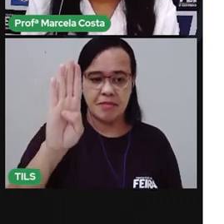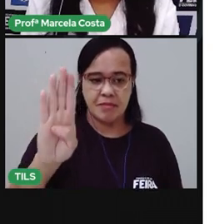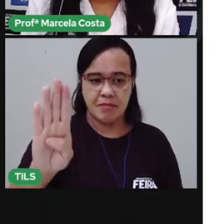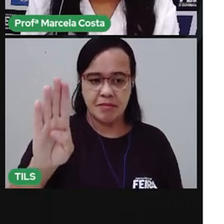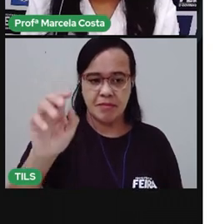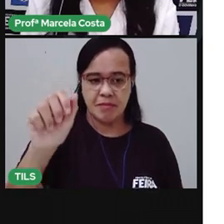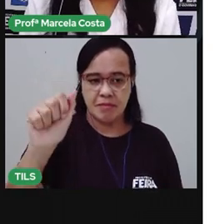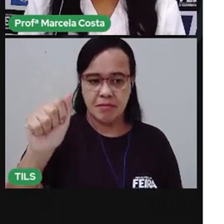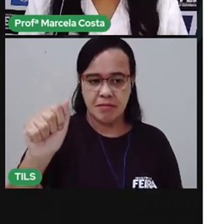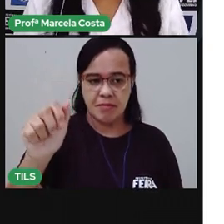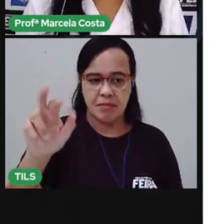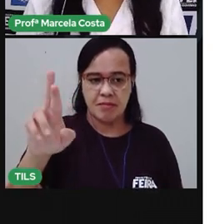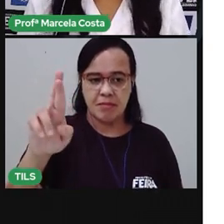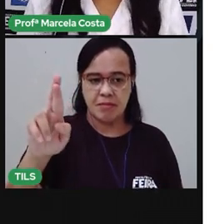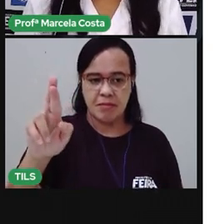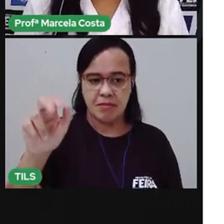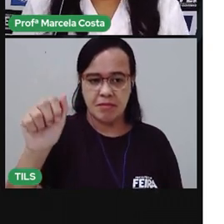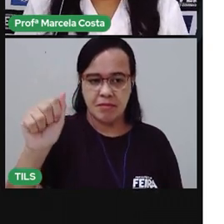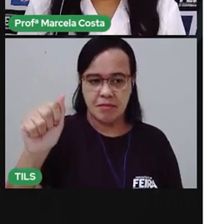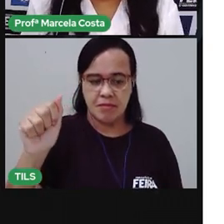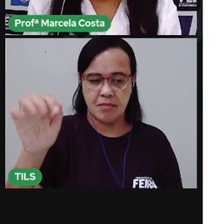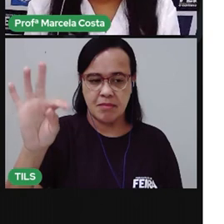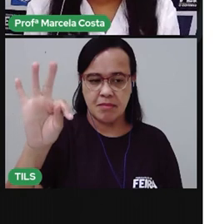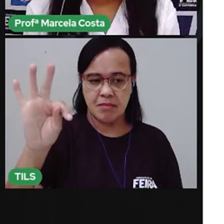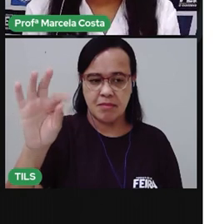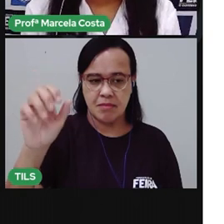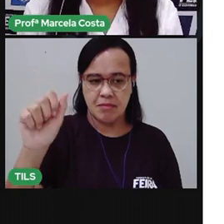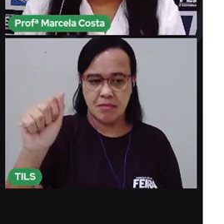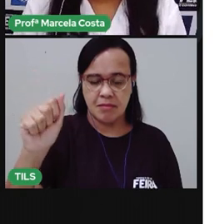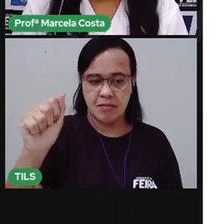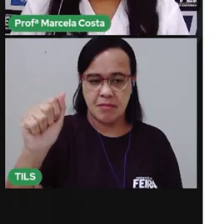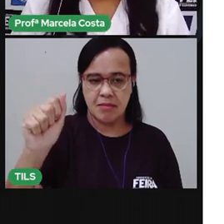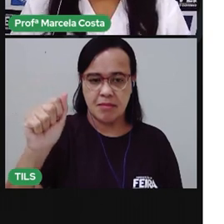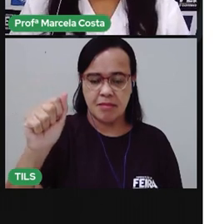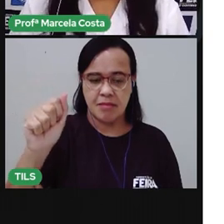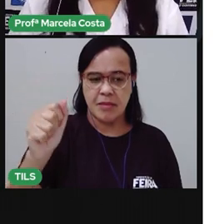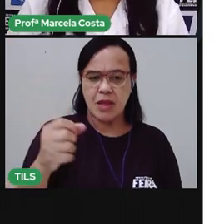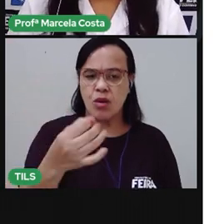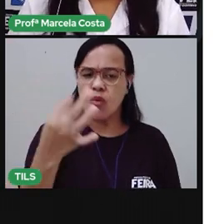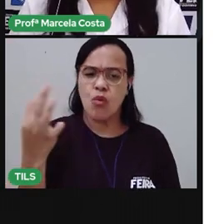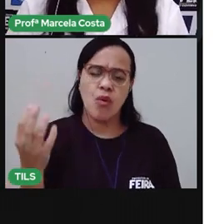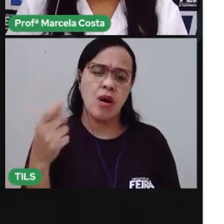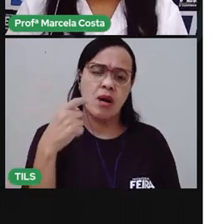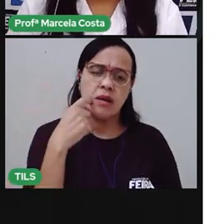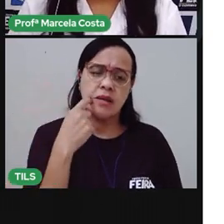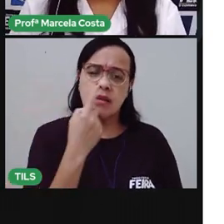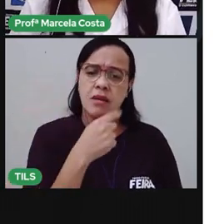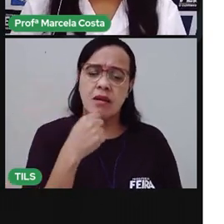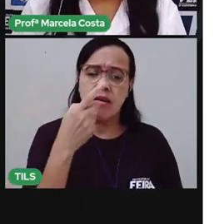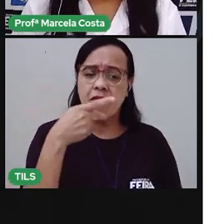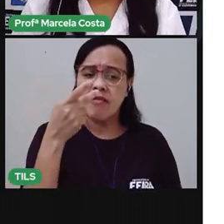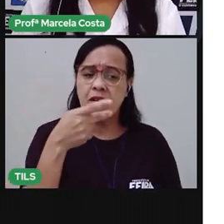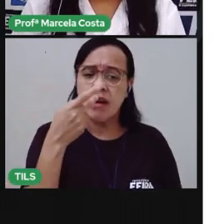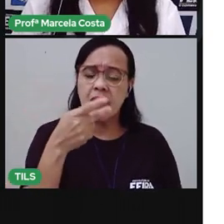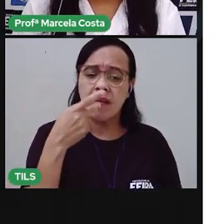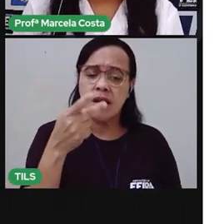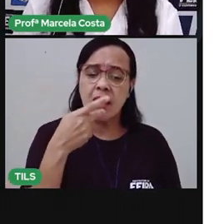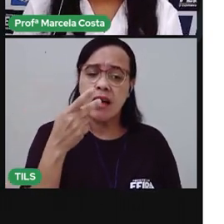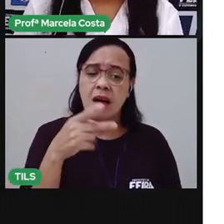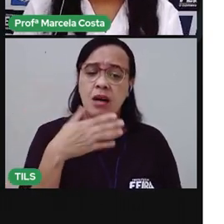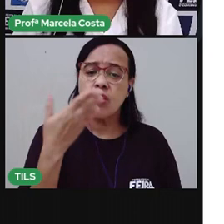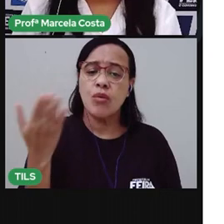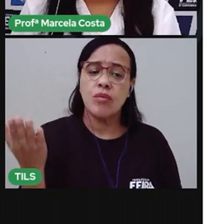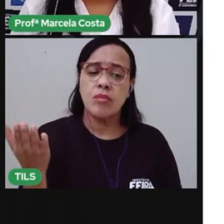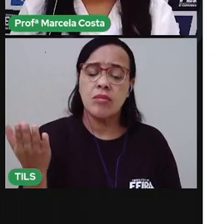barata então tem quantas sílabas Quantas vezes você é uma Bíblia e o a boca para falar essa